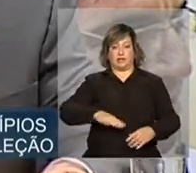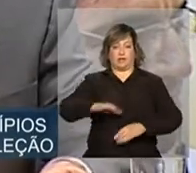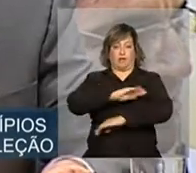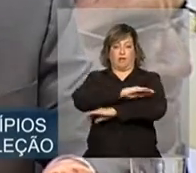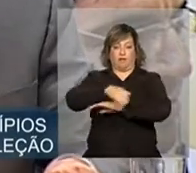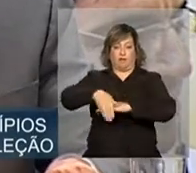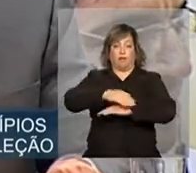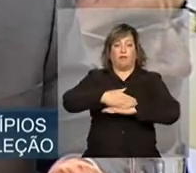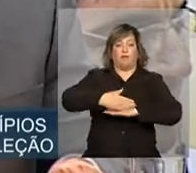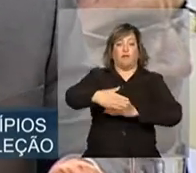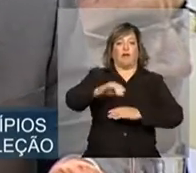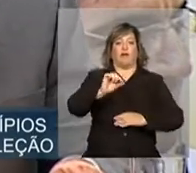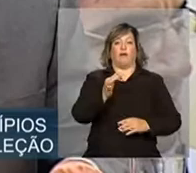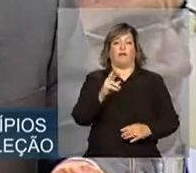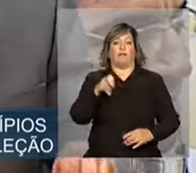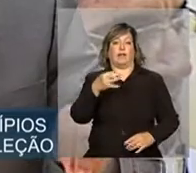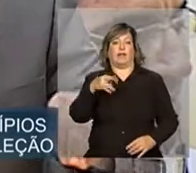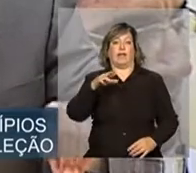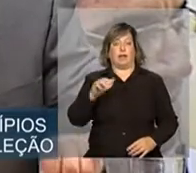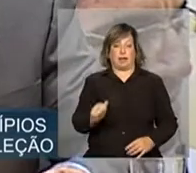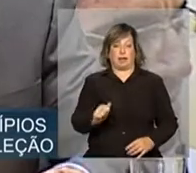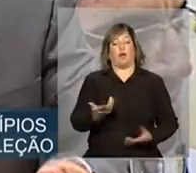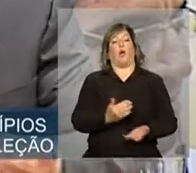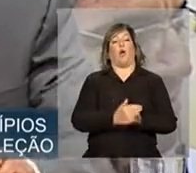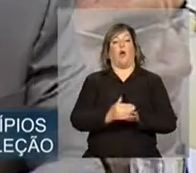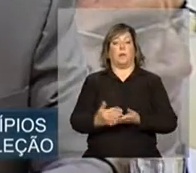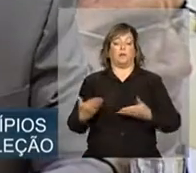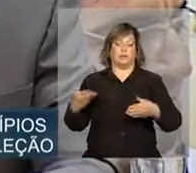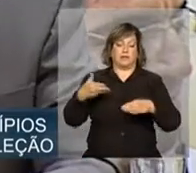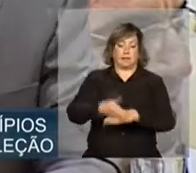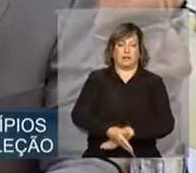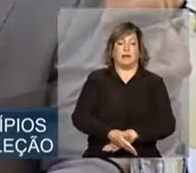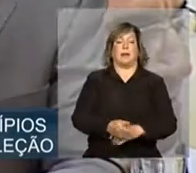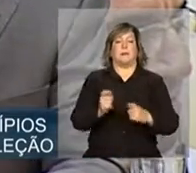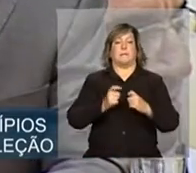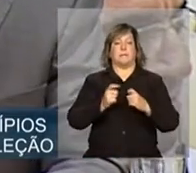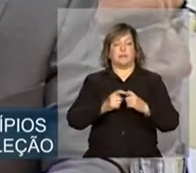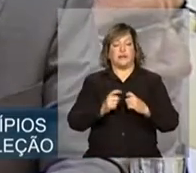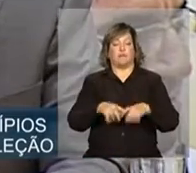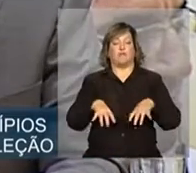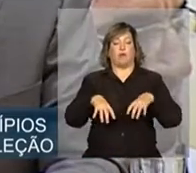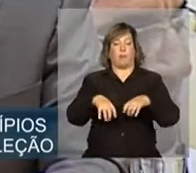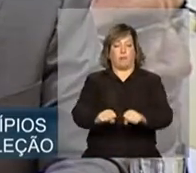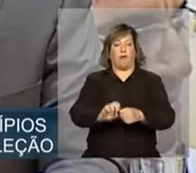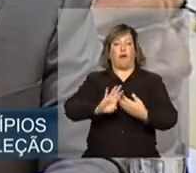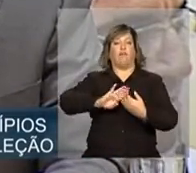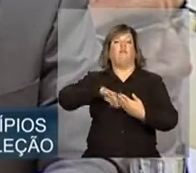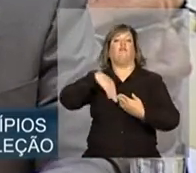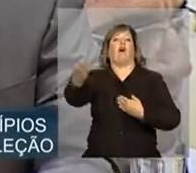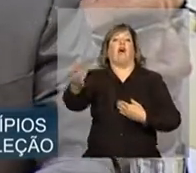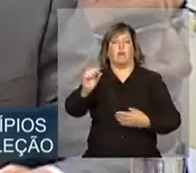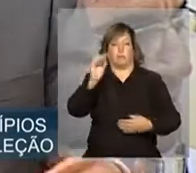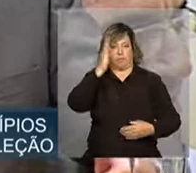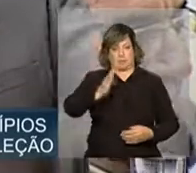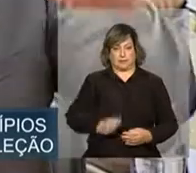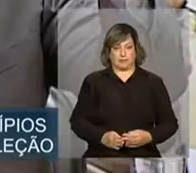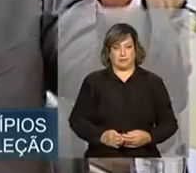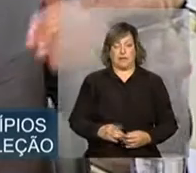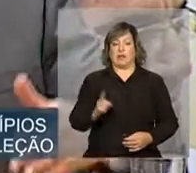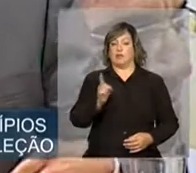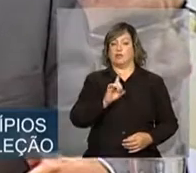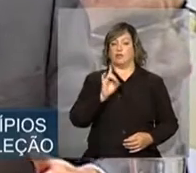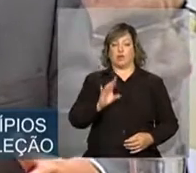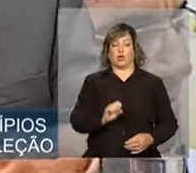municípios de regiões de Fronteira passaram-se ocupados com entrada de médicos formados fora do Brasil né Não só na